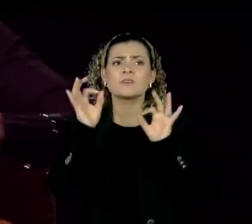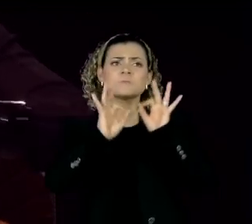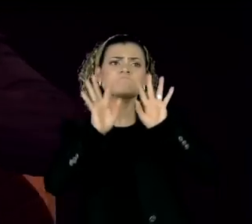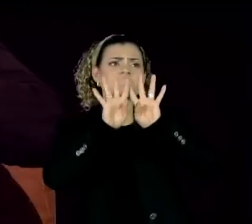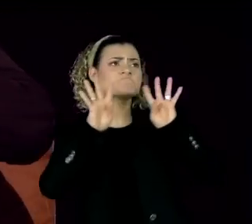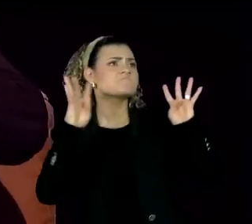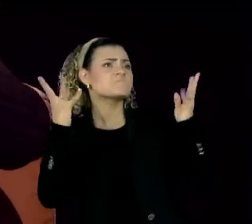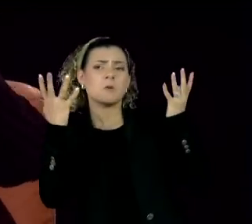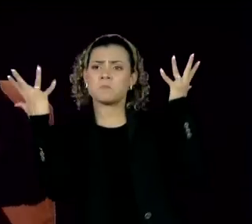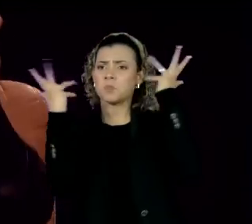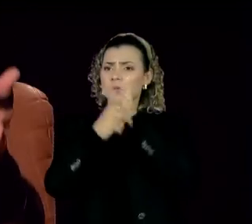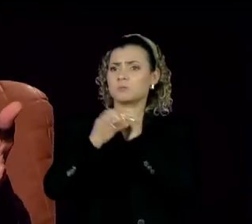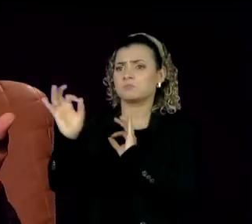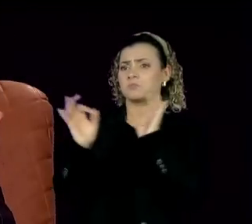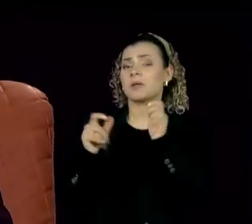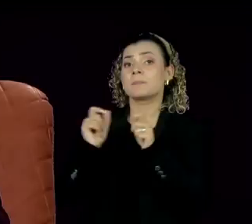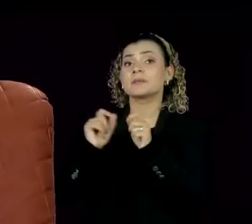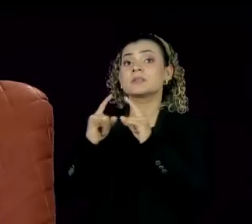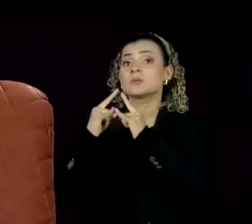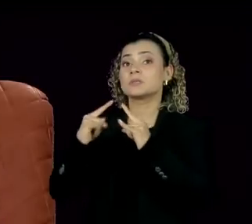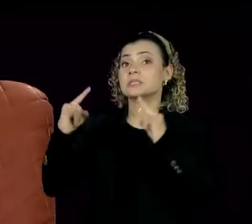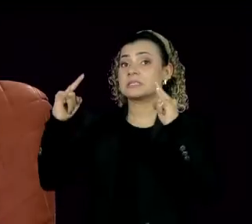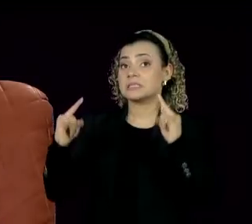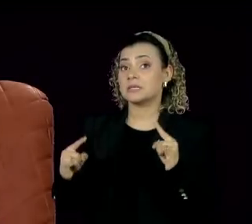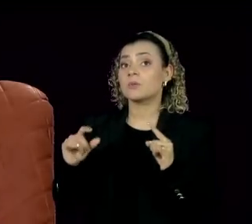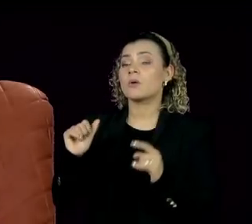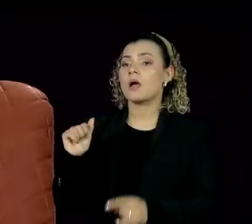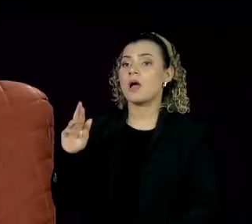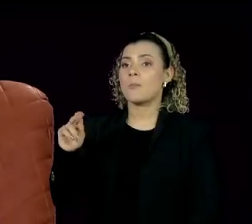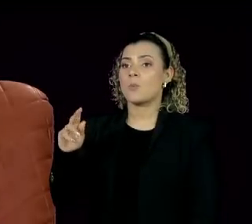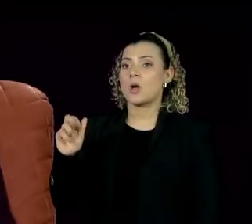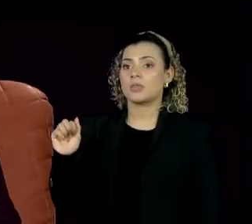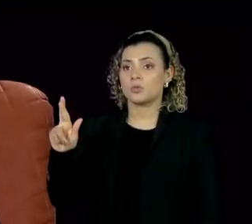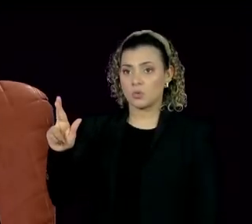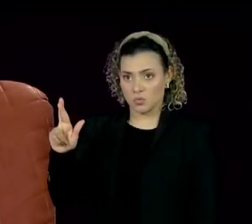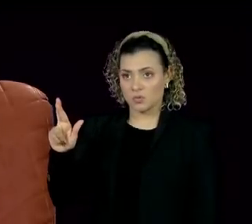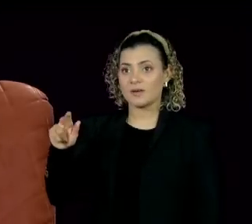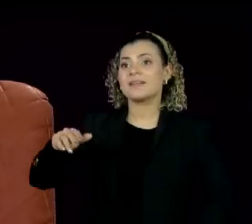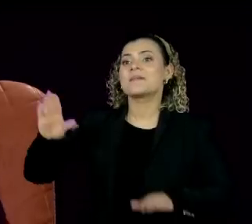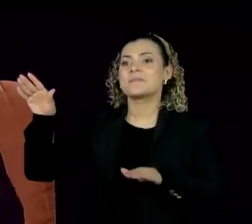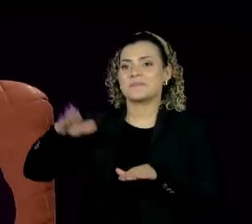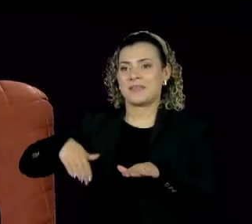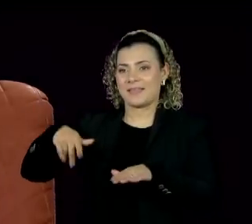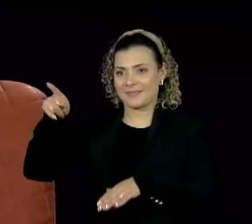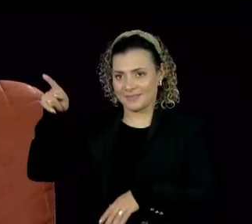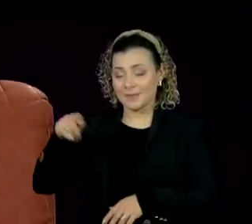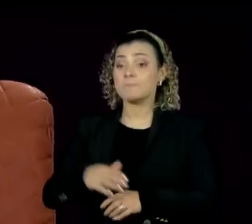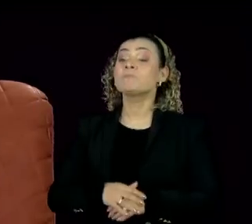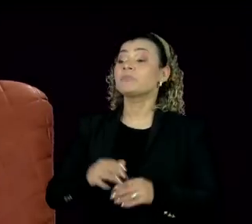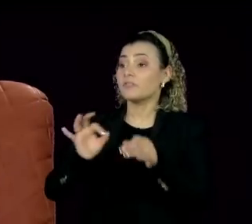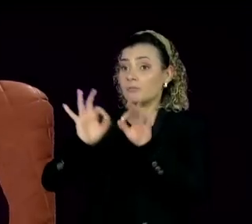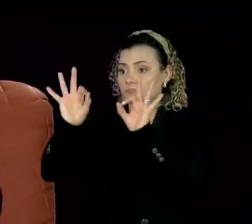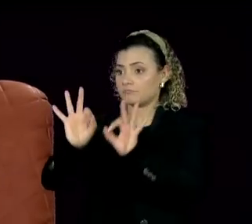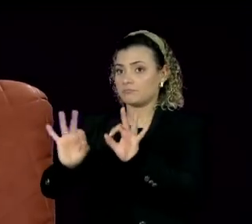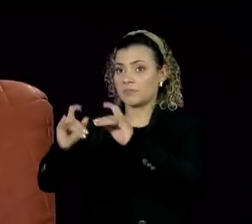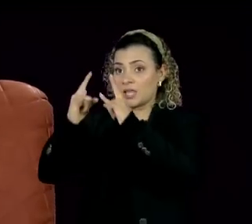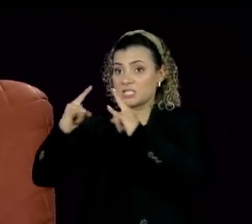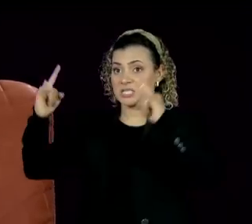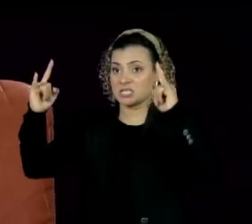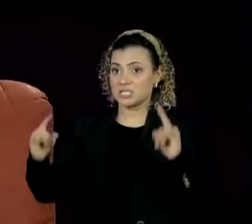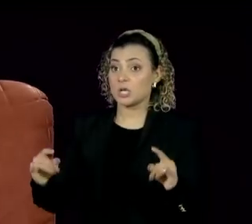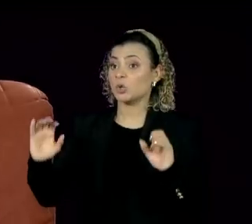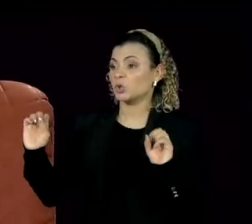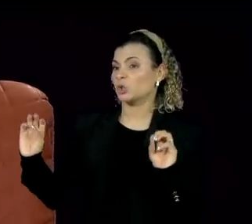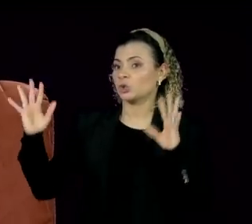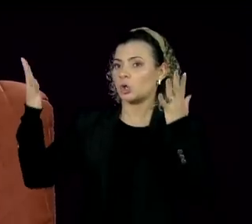cenografia, a gente vai montar um circo no Arpoador. O Asdrubal trouxe o trombone, vai montar um circo no Arpoador e a gente vai fazer esse